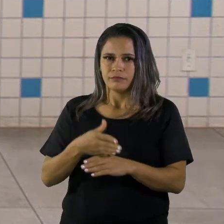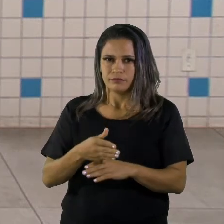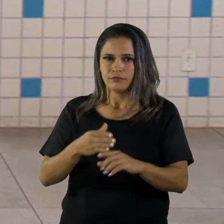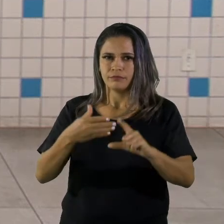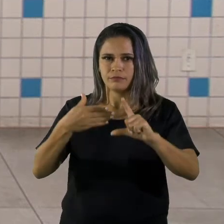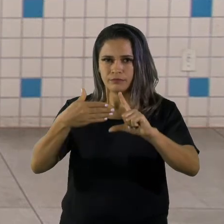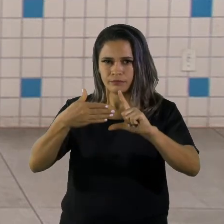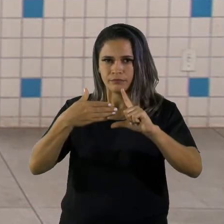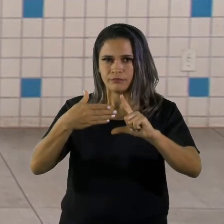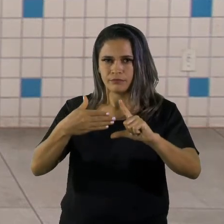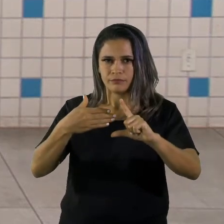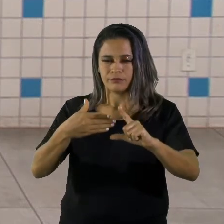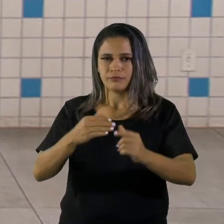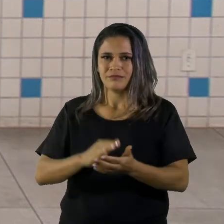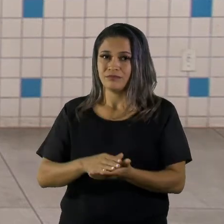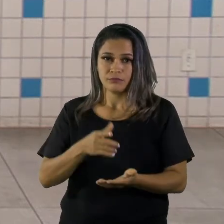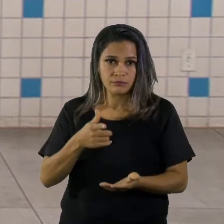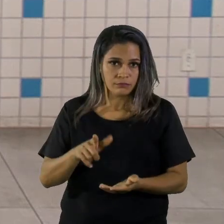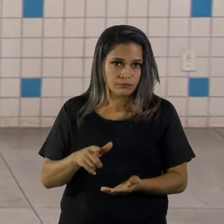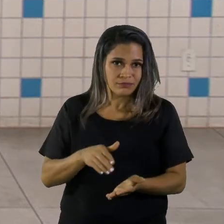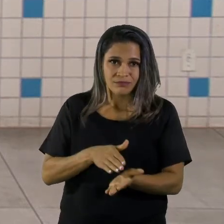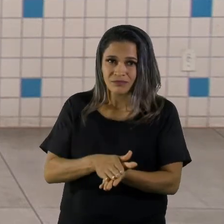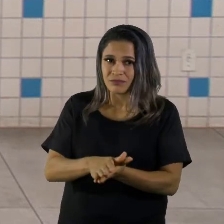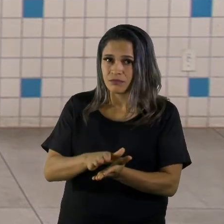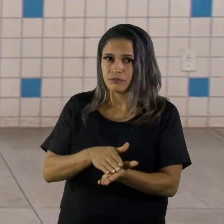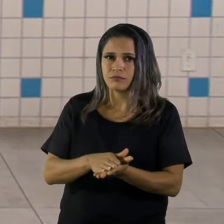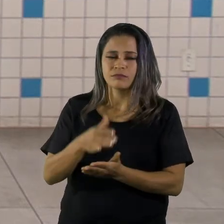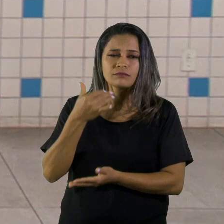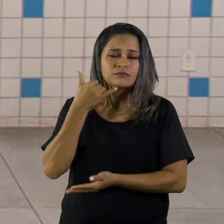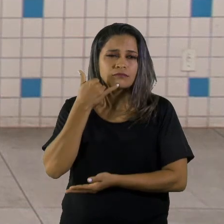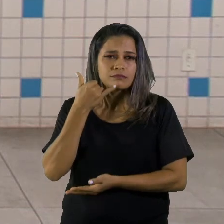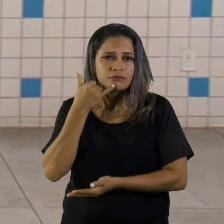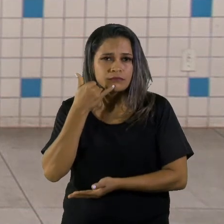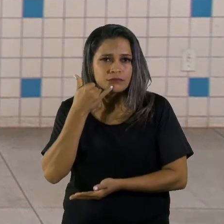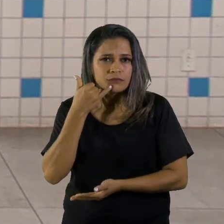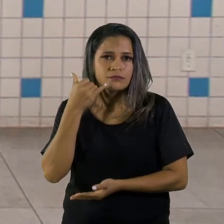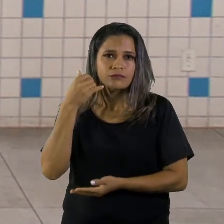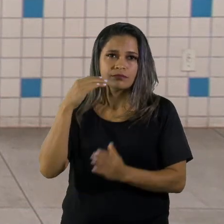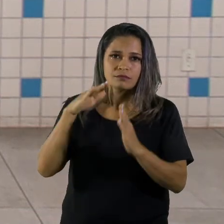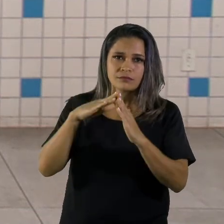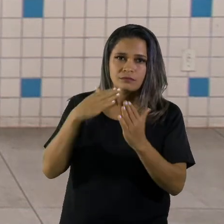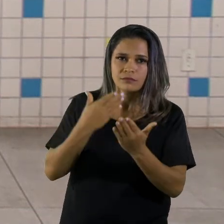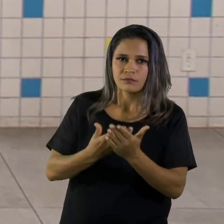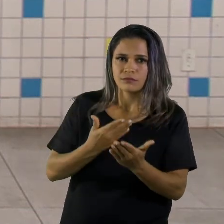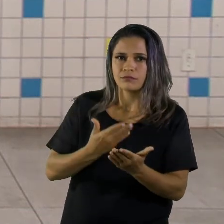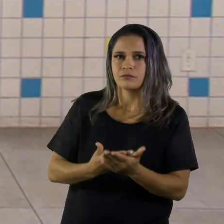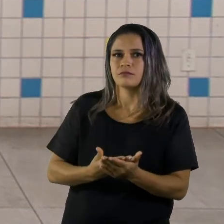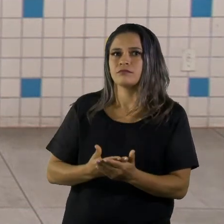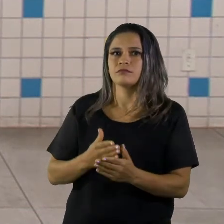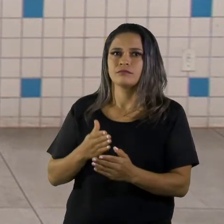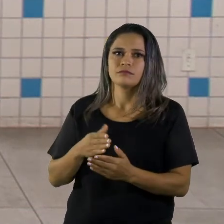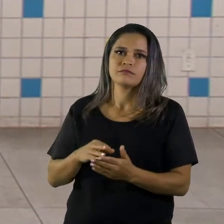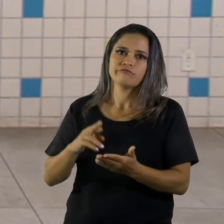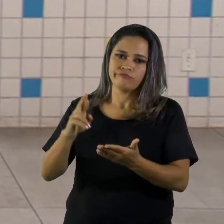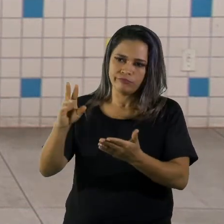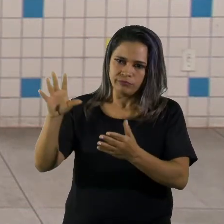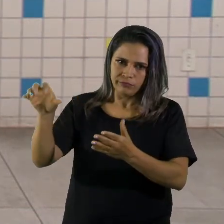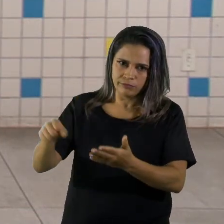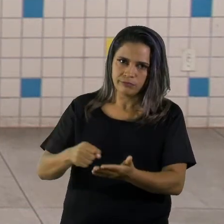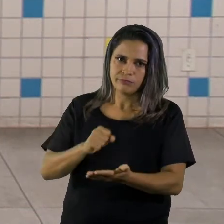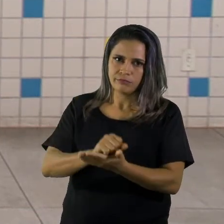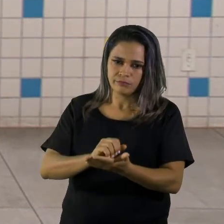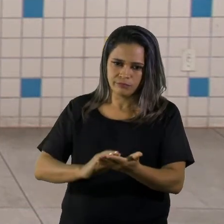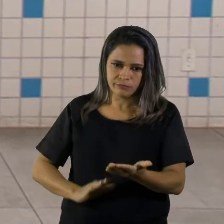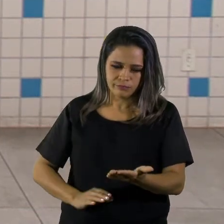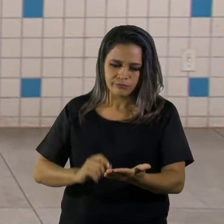não tem como imprimir essas atividades, liga na escola, marque um horário, pegue o bloquinho de atividades, resolva, devolva